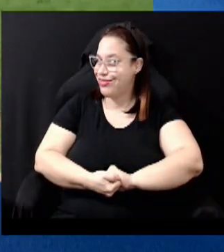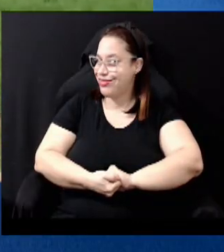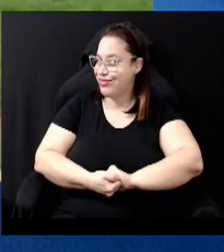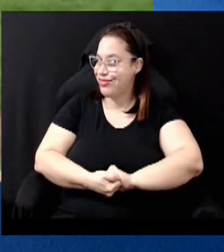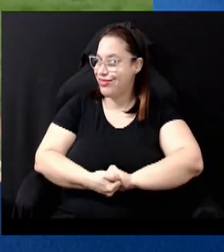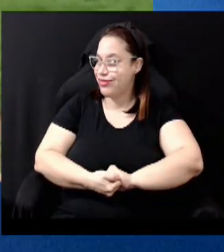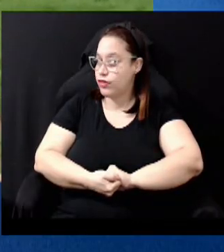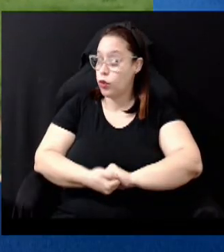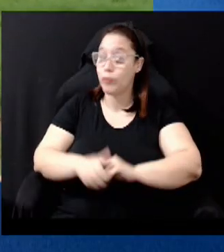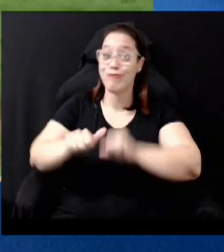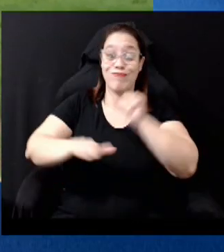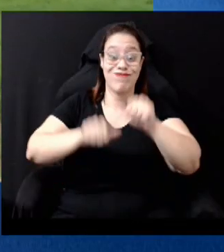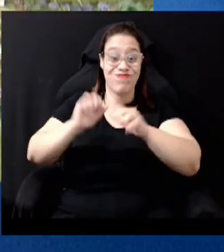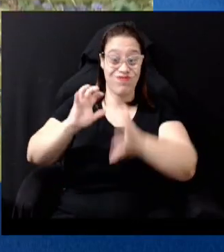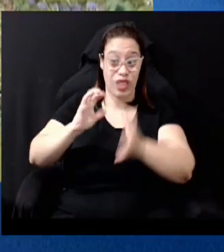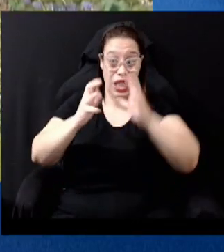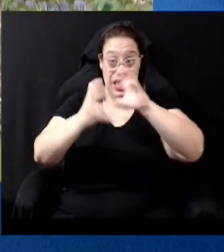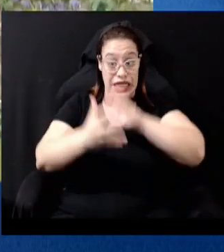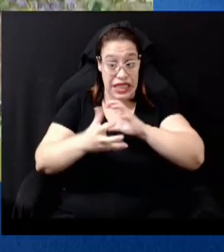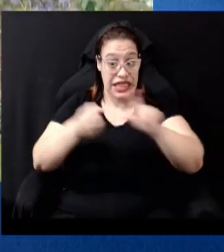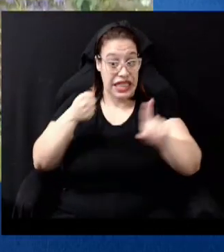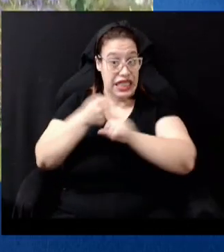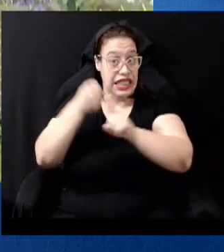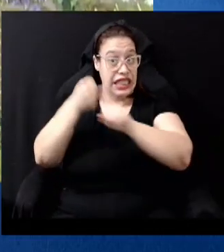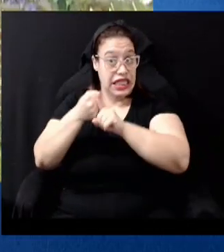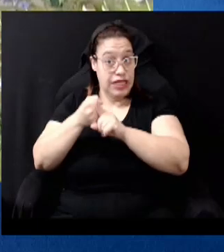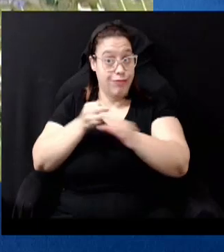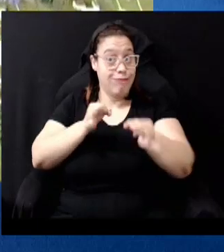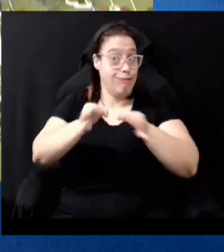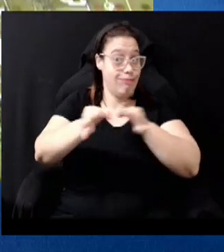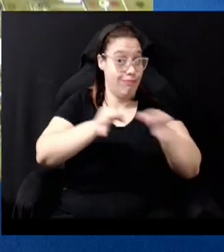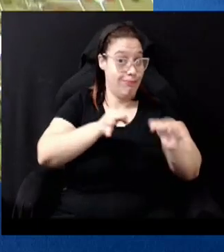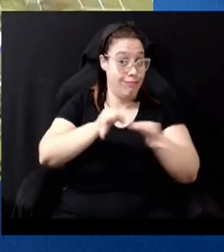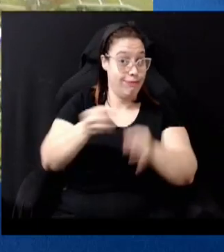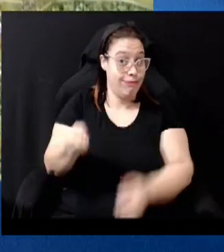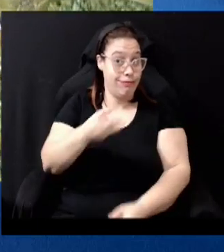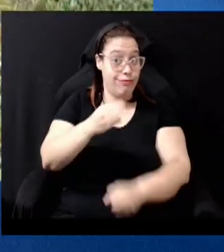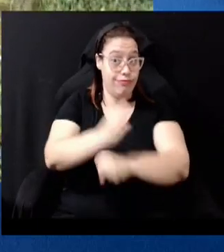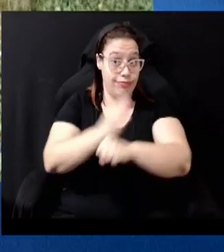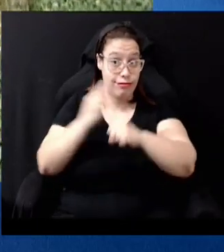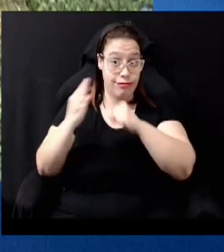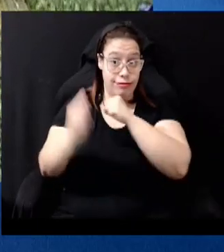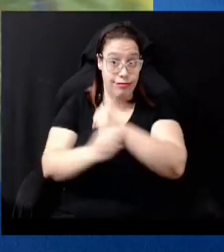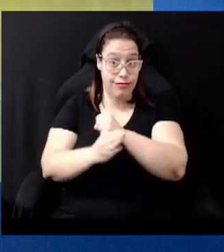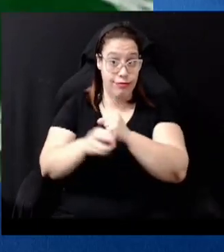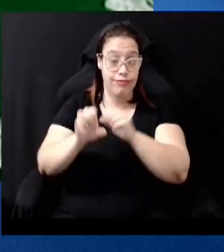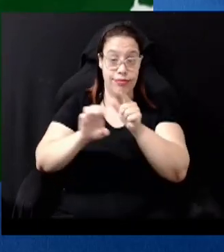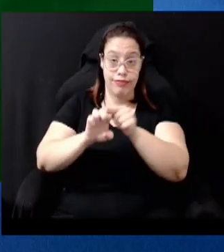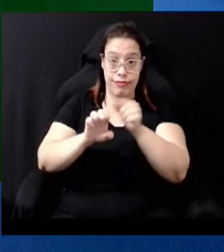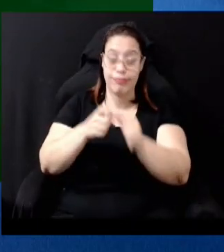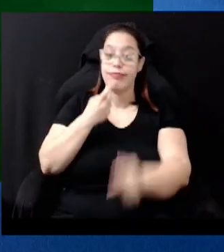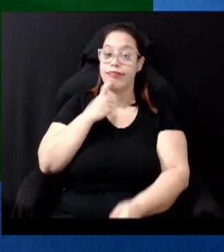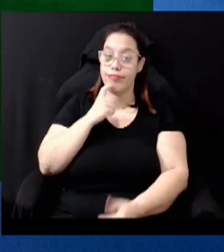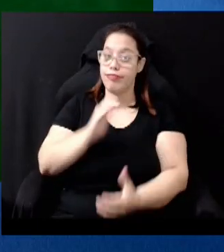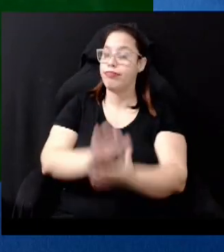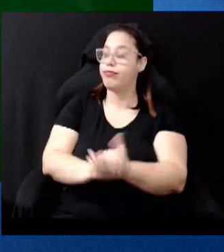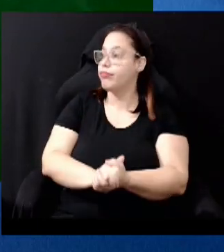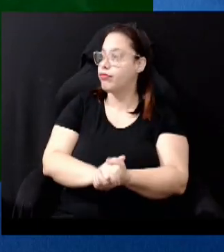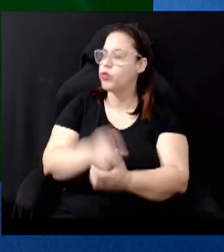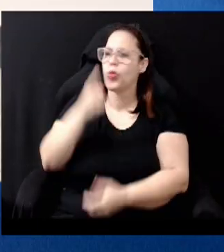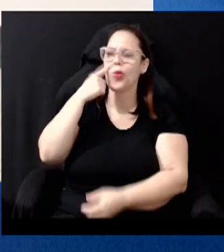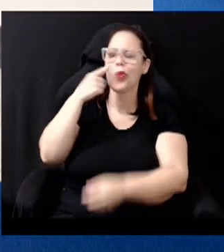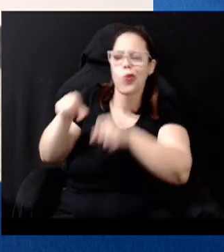Mudanças climáticas estão impactando o planejamento dos novos bairros e empreendimentos de Campinas. O quadro De